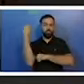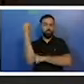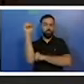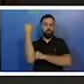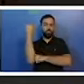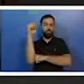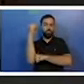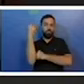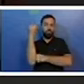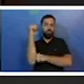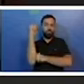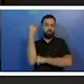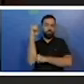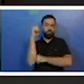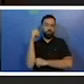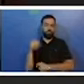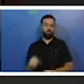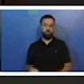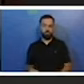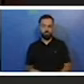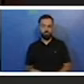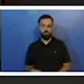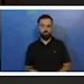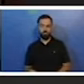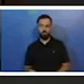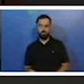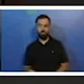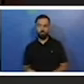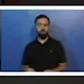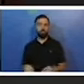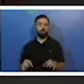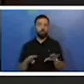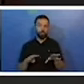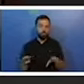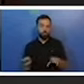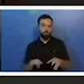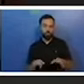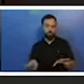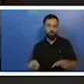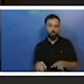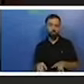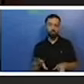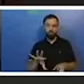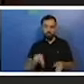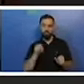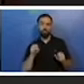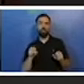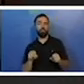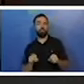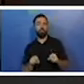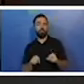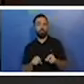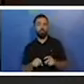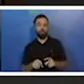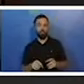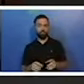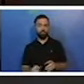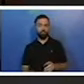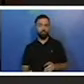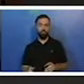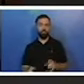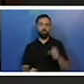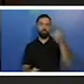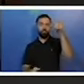coordenação em a coordenação motora também que é os movimentos digitar tá pegando né a hora que a